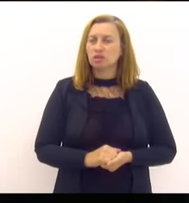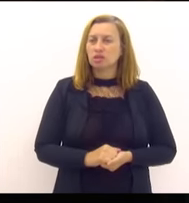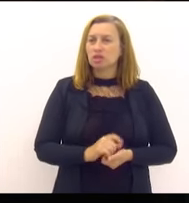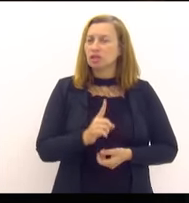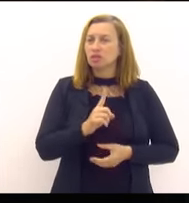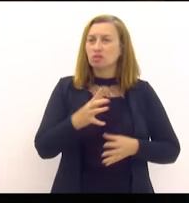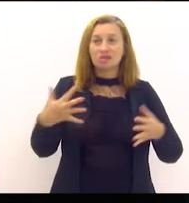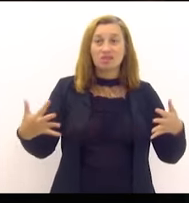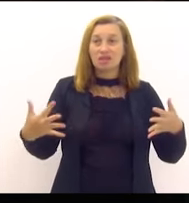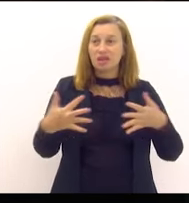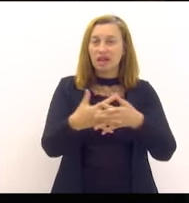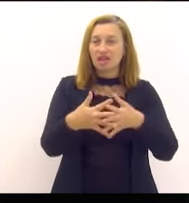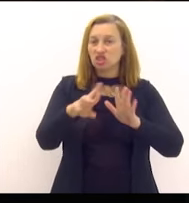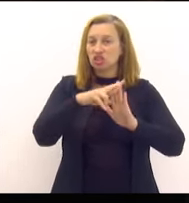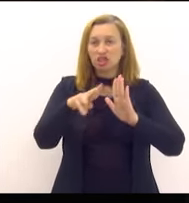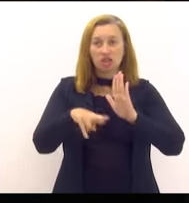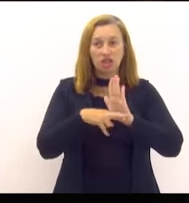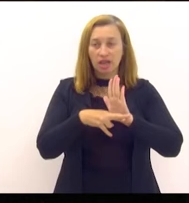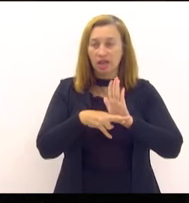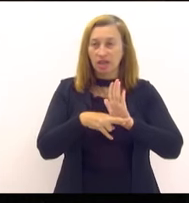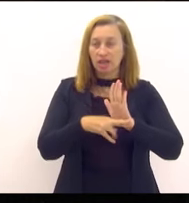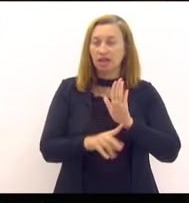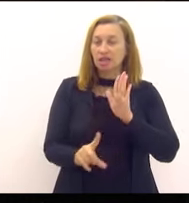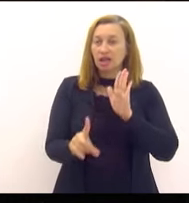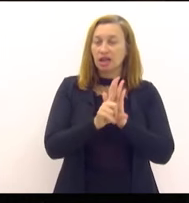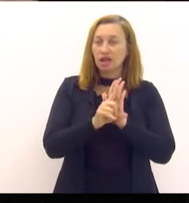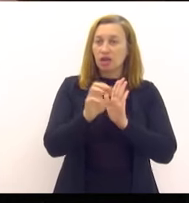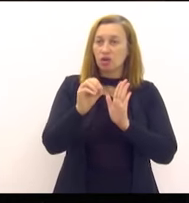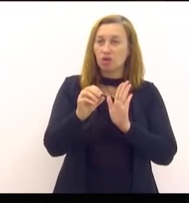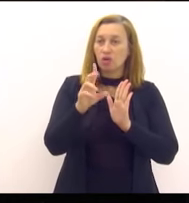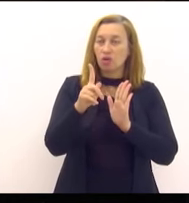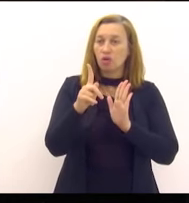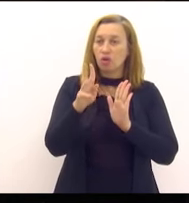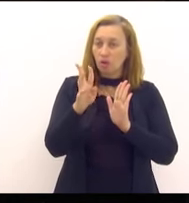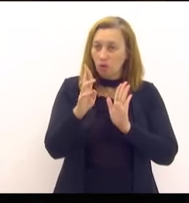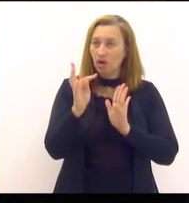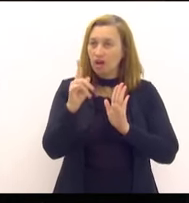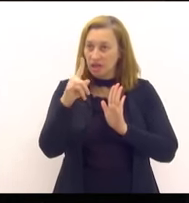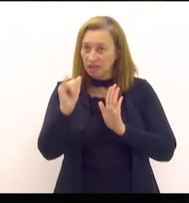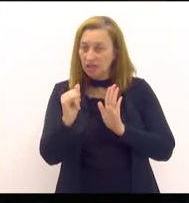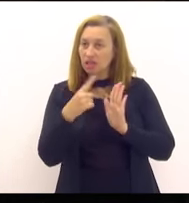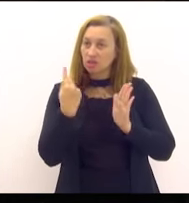não se encaixa nas regras estabelecidas pela lei orgânica que a gente acabou de aprovar.